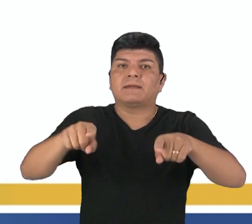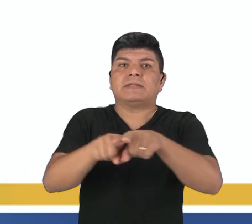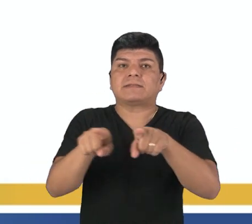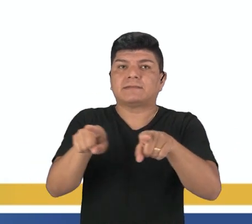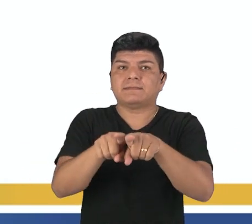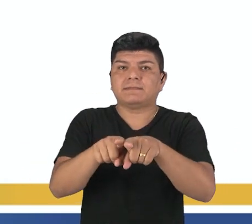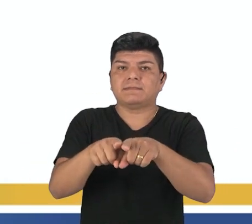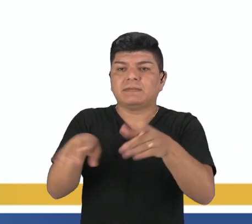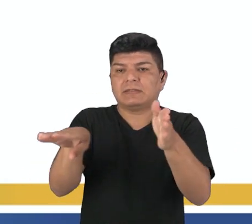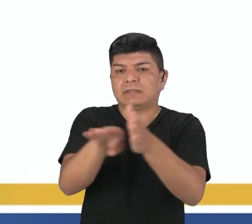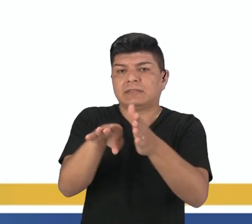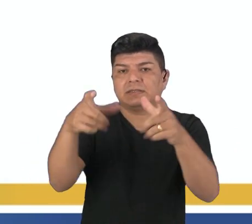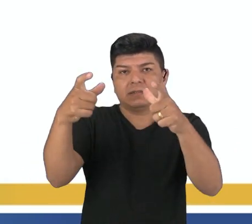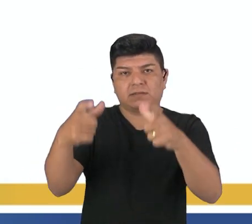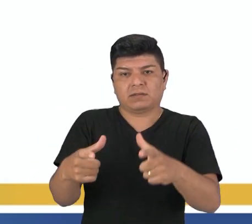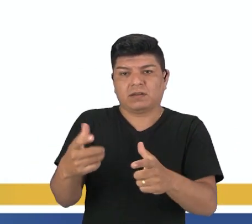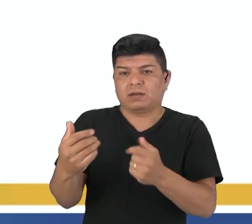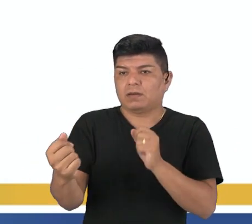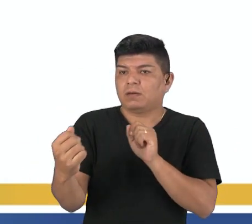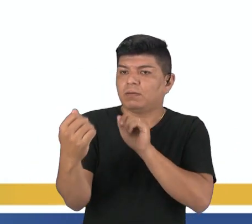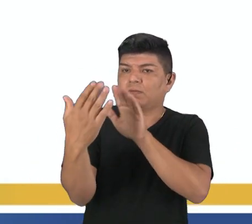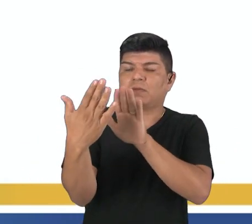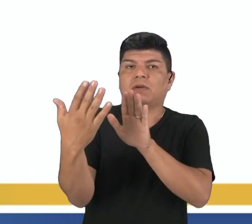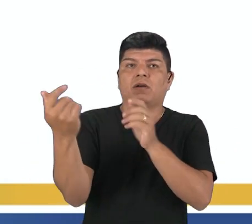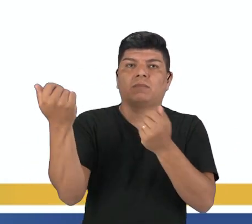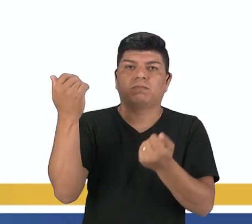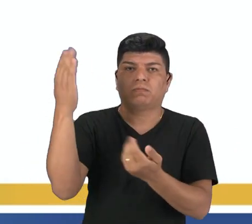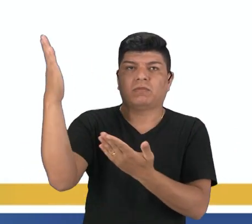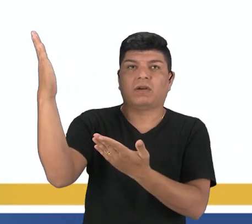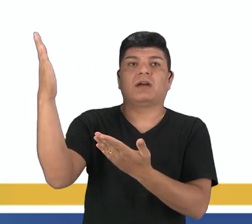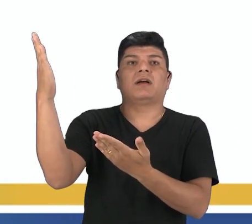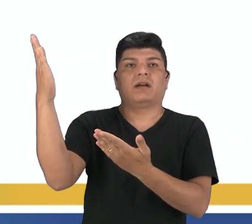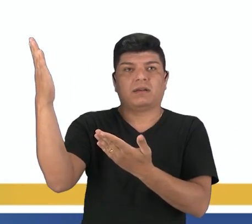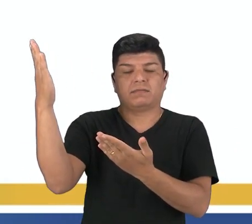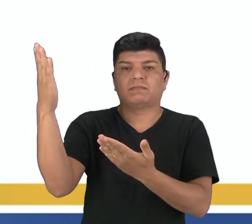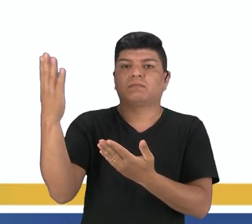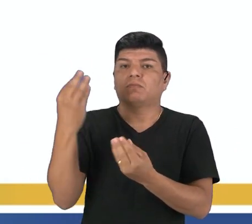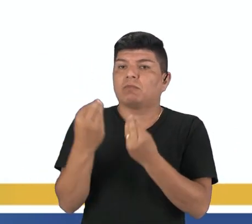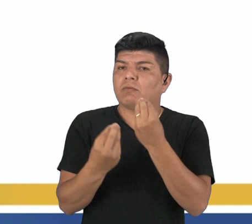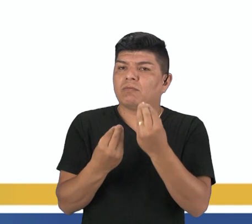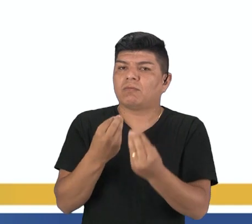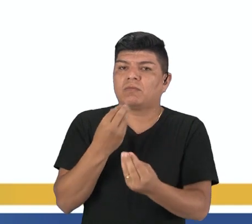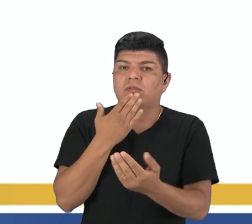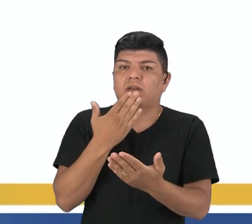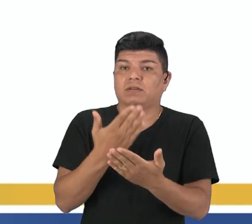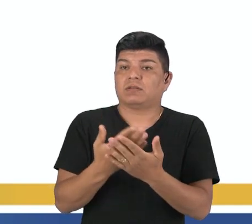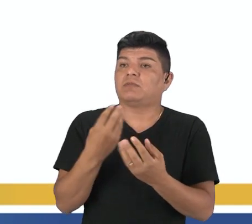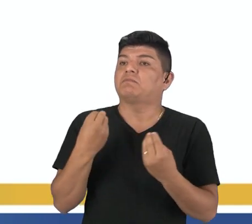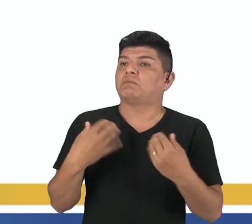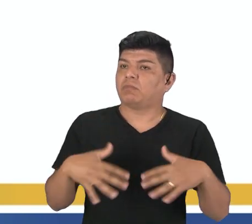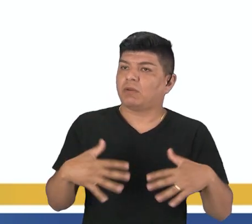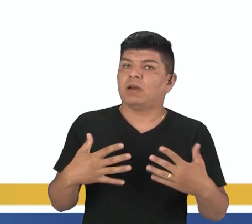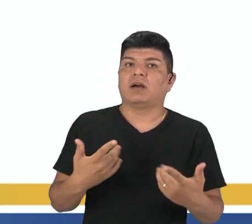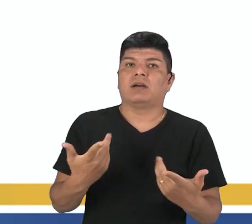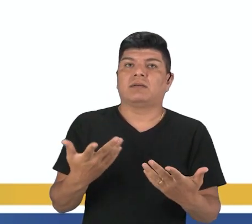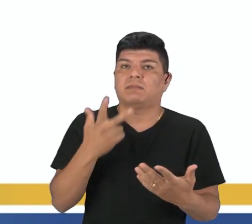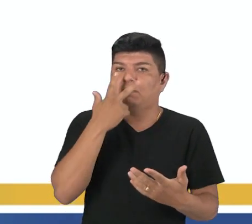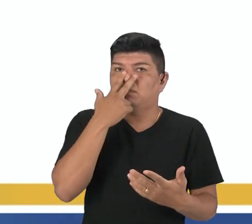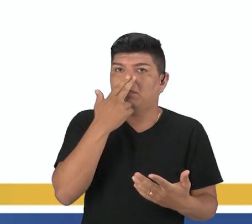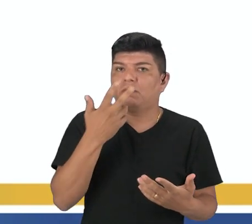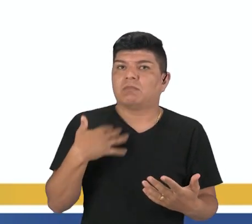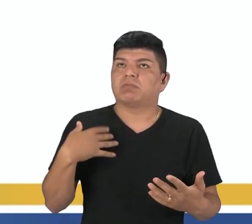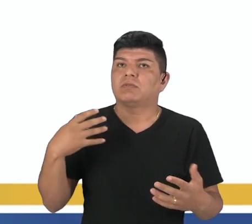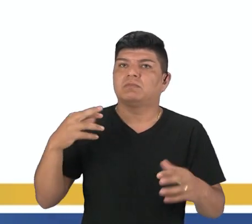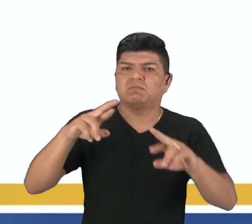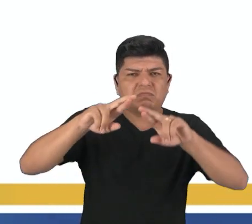chega numa exposição e se depara com esses elementos, você disse, gente, o que significa isso? Será que é uma nave